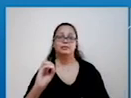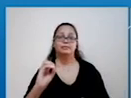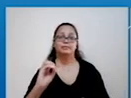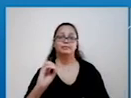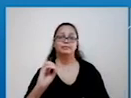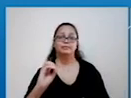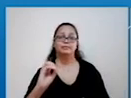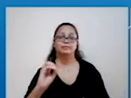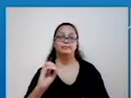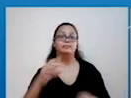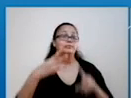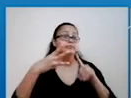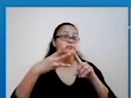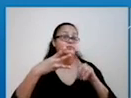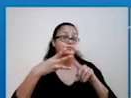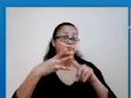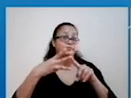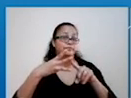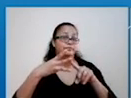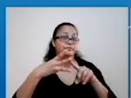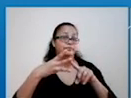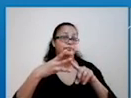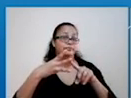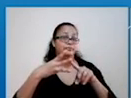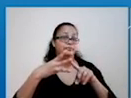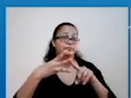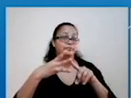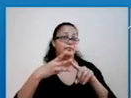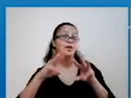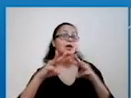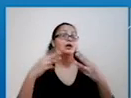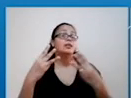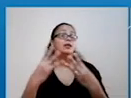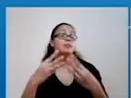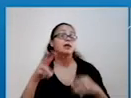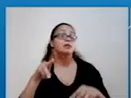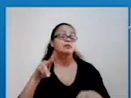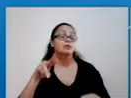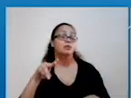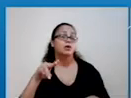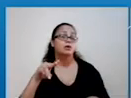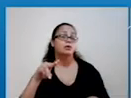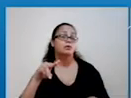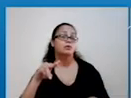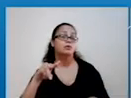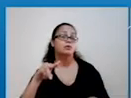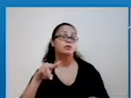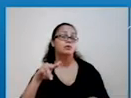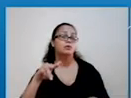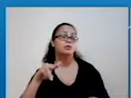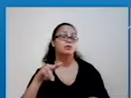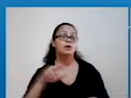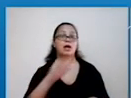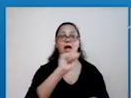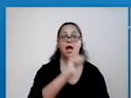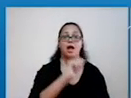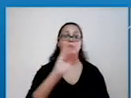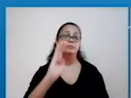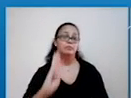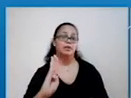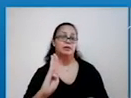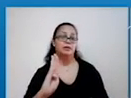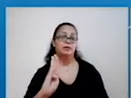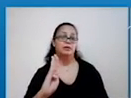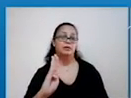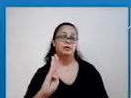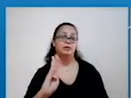Quem são os isóbaros? Os que têm o mesmo número de massa. Então, seriam os átomos A e B, que têm o